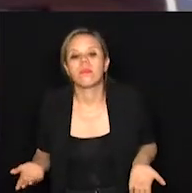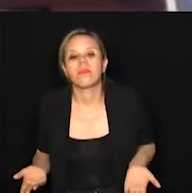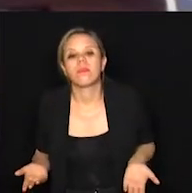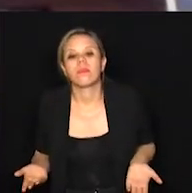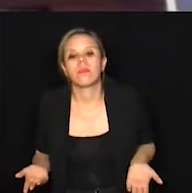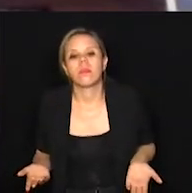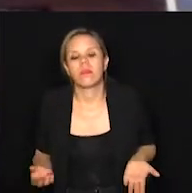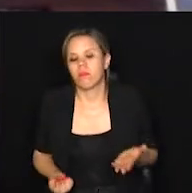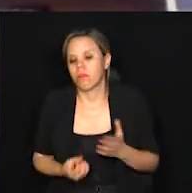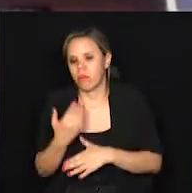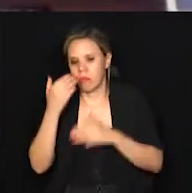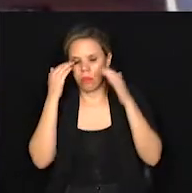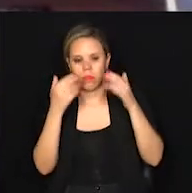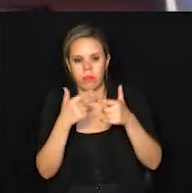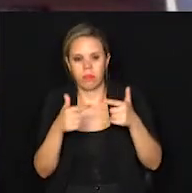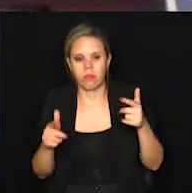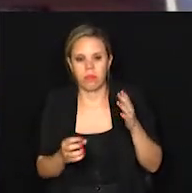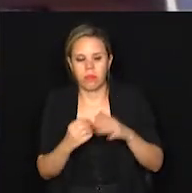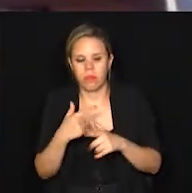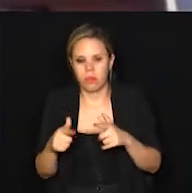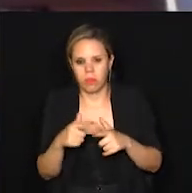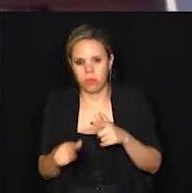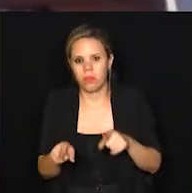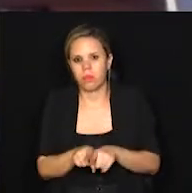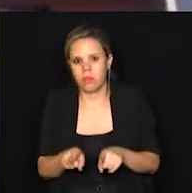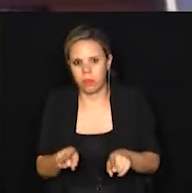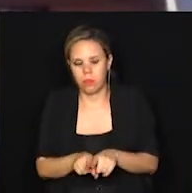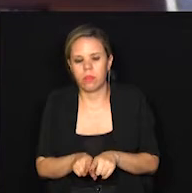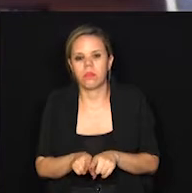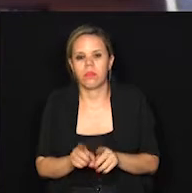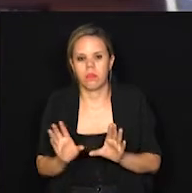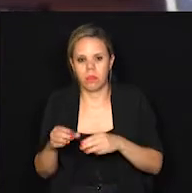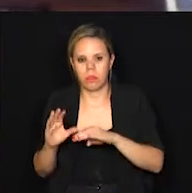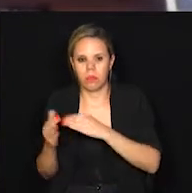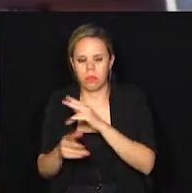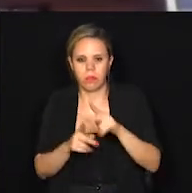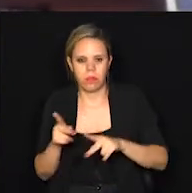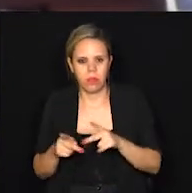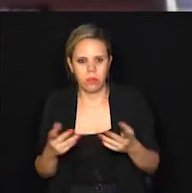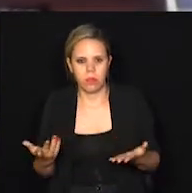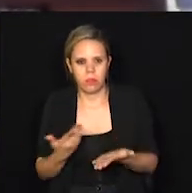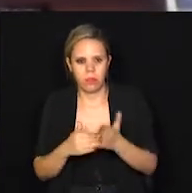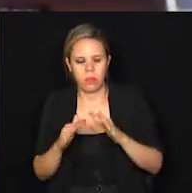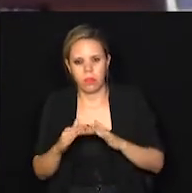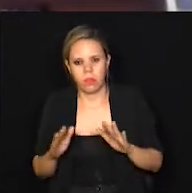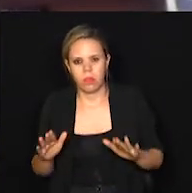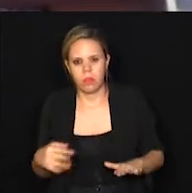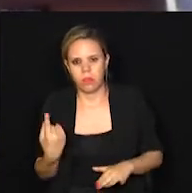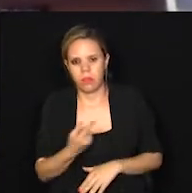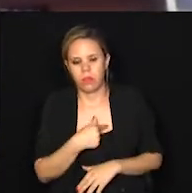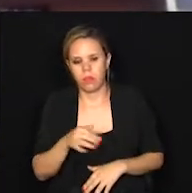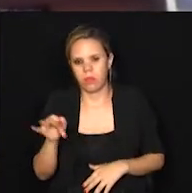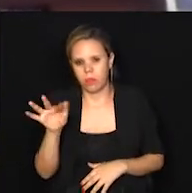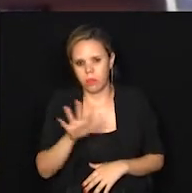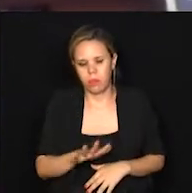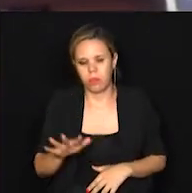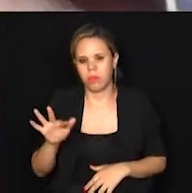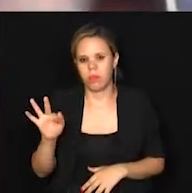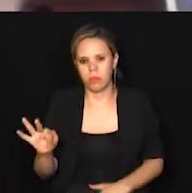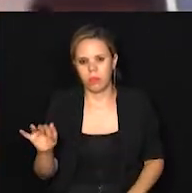estão sujeitos a todos os problemas também, é uma comunidade, a comunidade escolar. A nossa federação, a